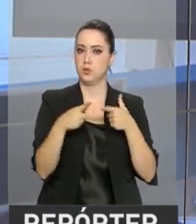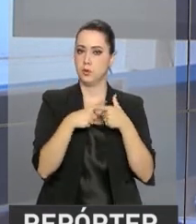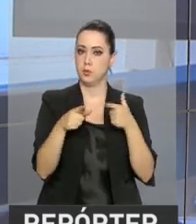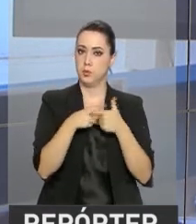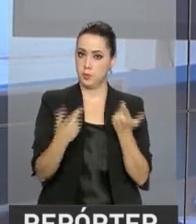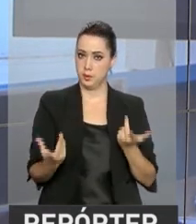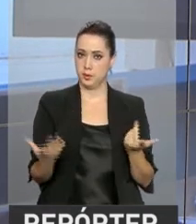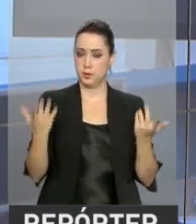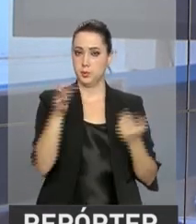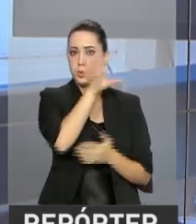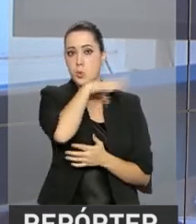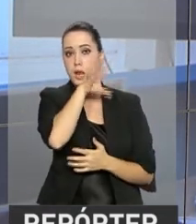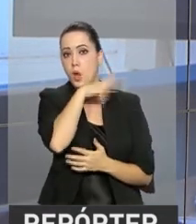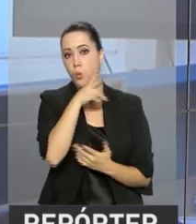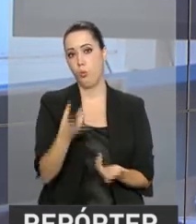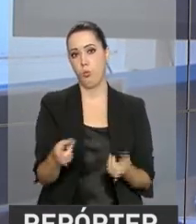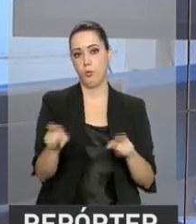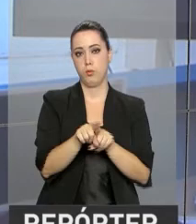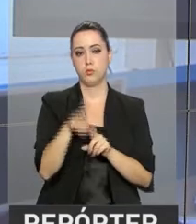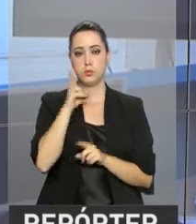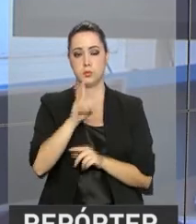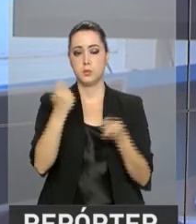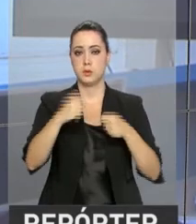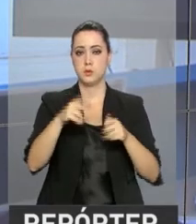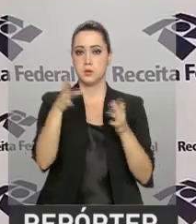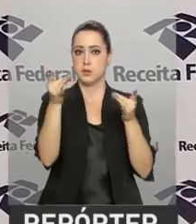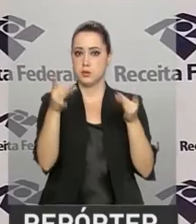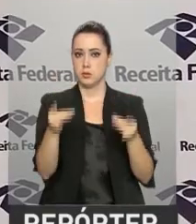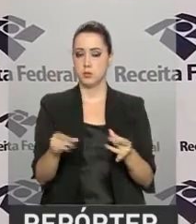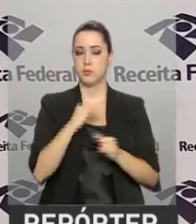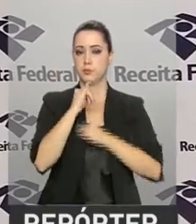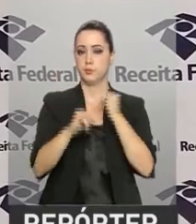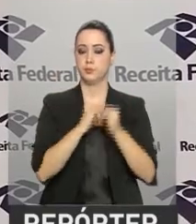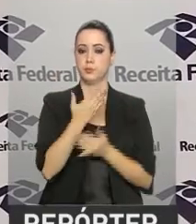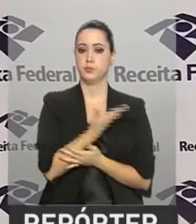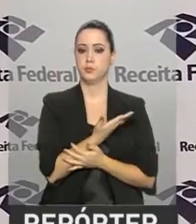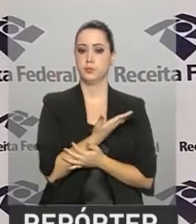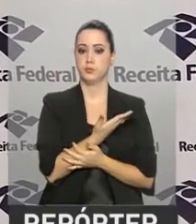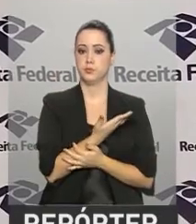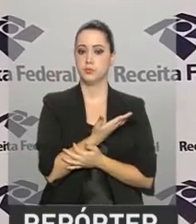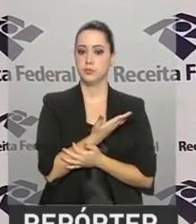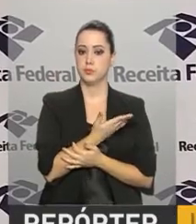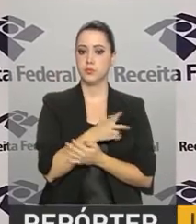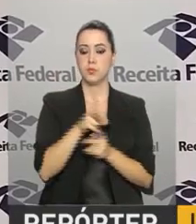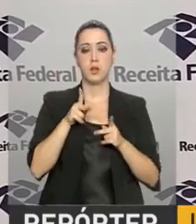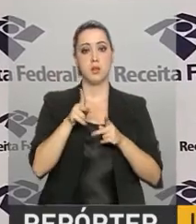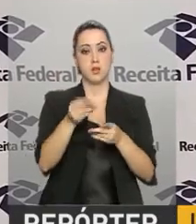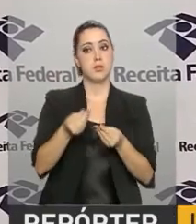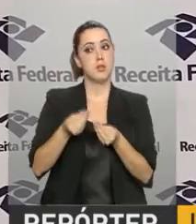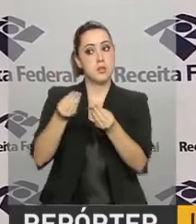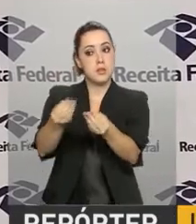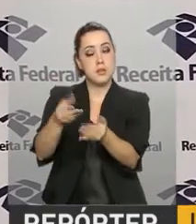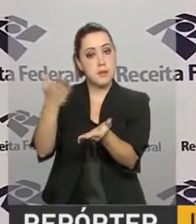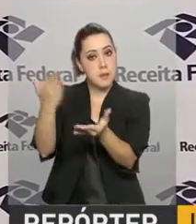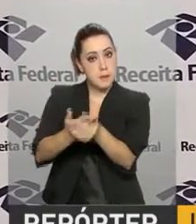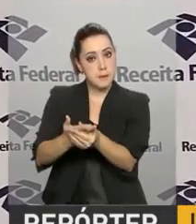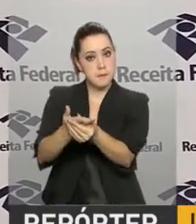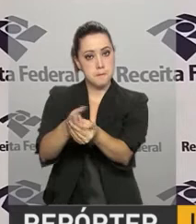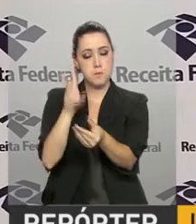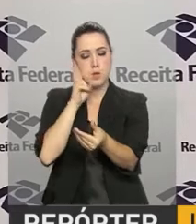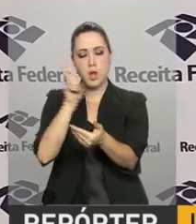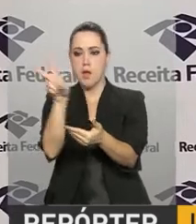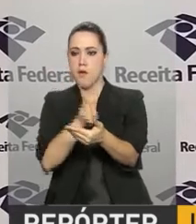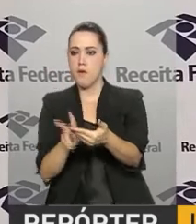fala sobre a importância de checar as informações sempre quem entrega a declaração consultar o